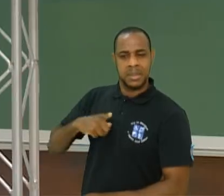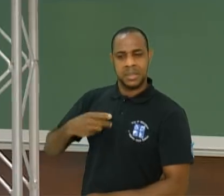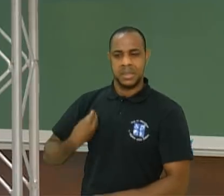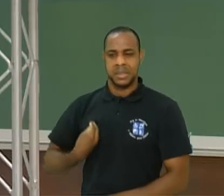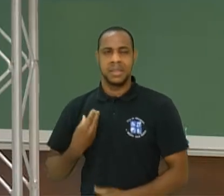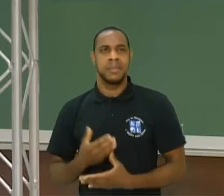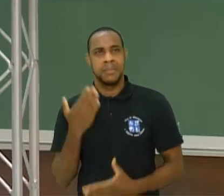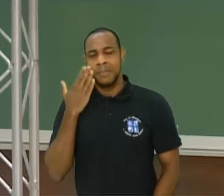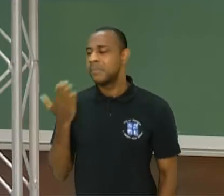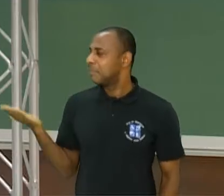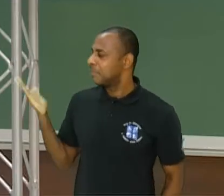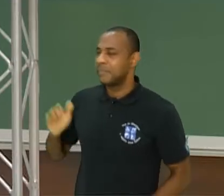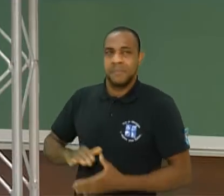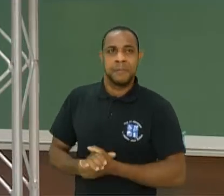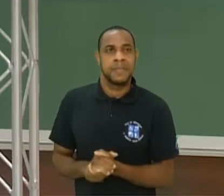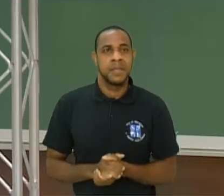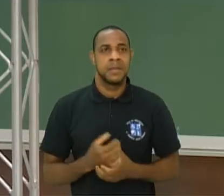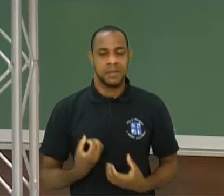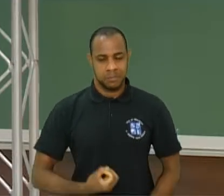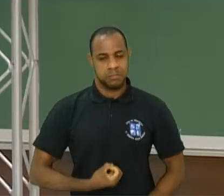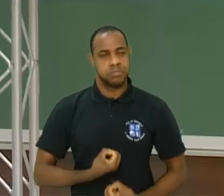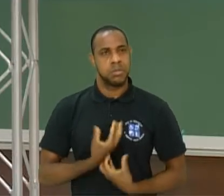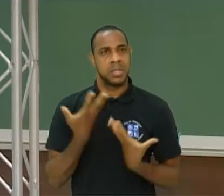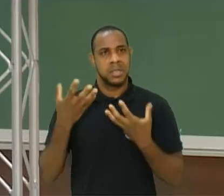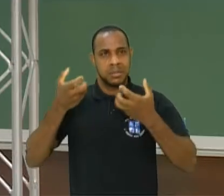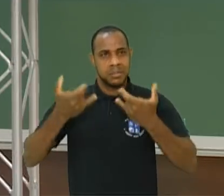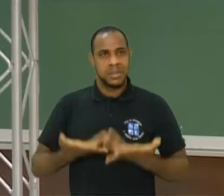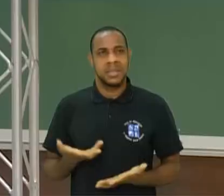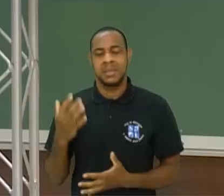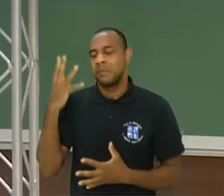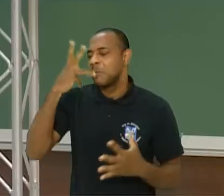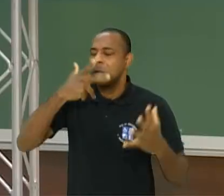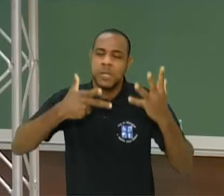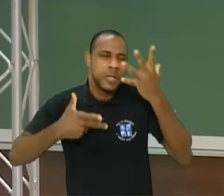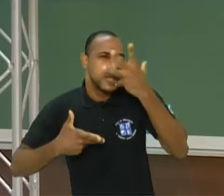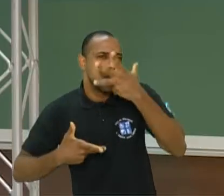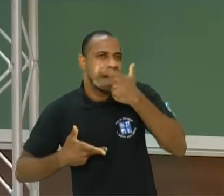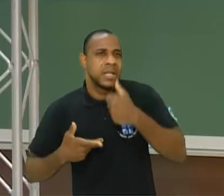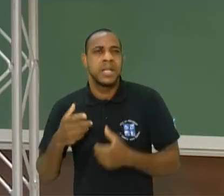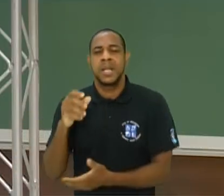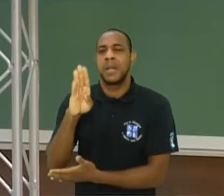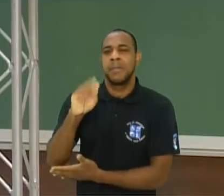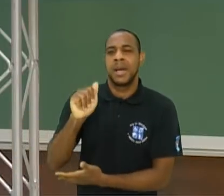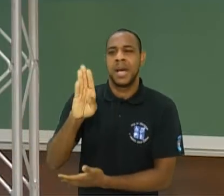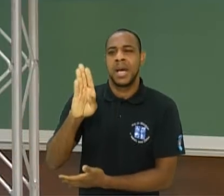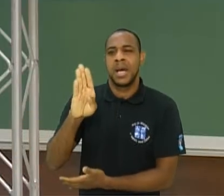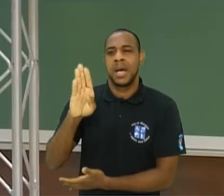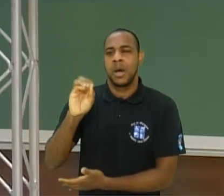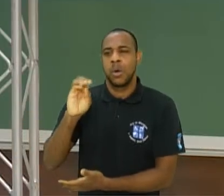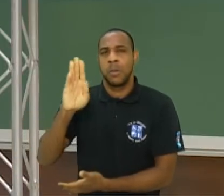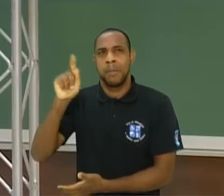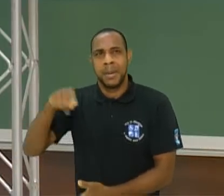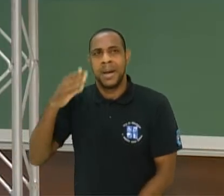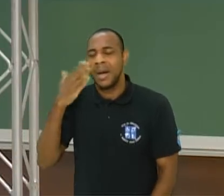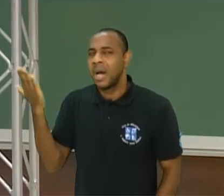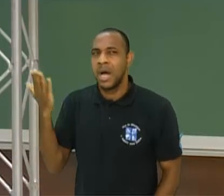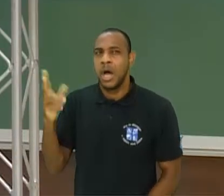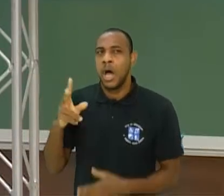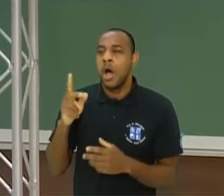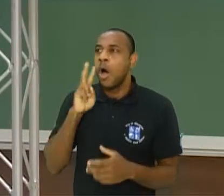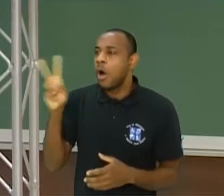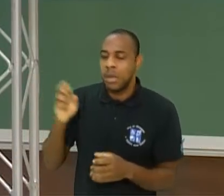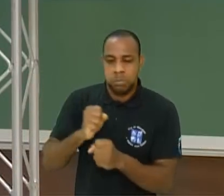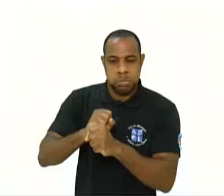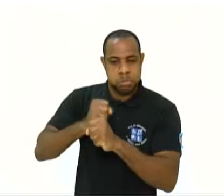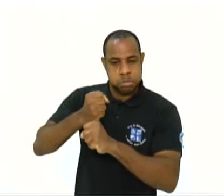Então, ele faz, né, essa poesia falando da beleza, enfim, do baobá. Olha a força dessa árvore, olha o tamanho dela,